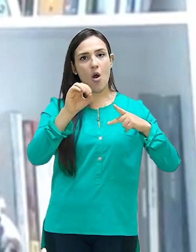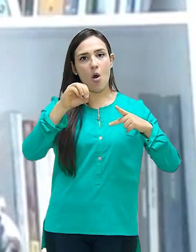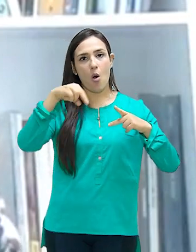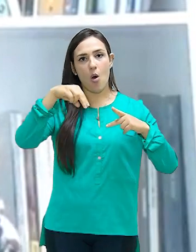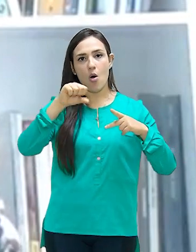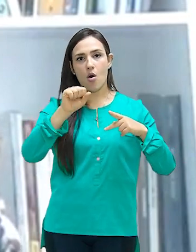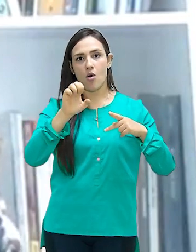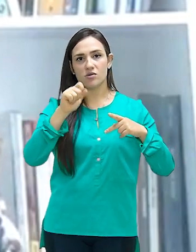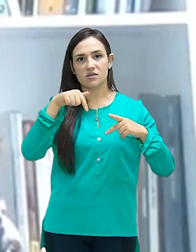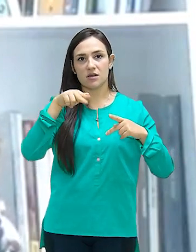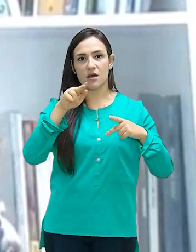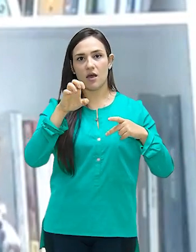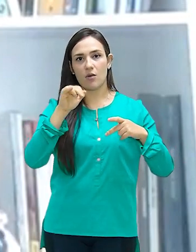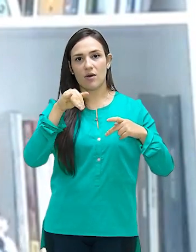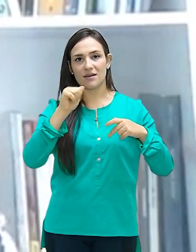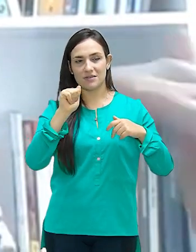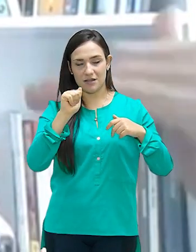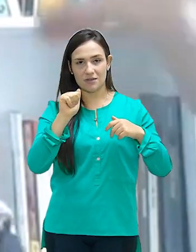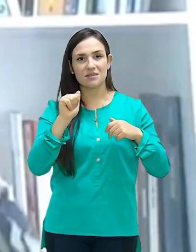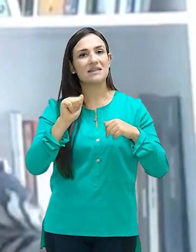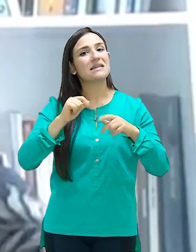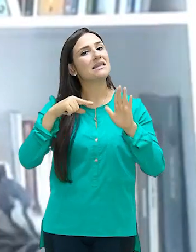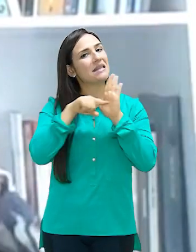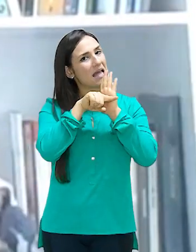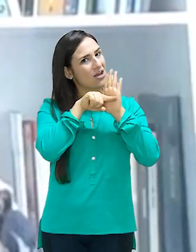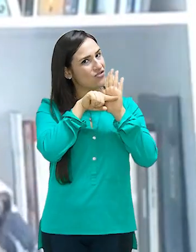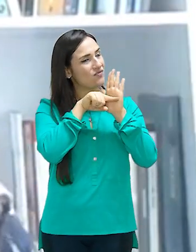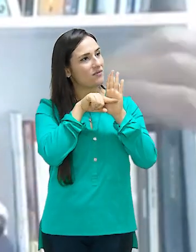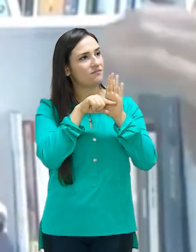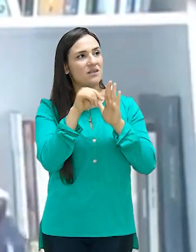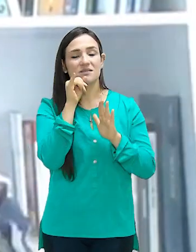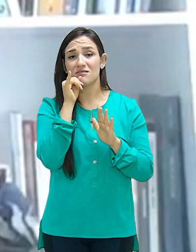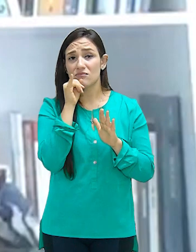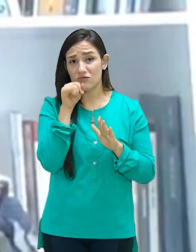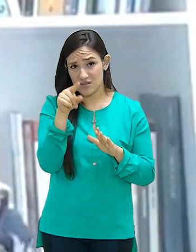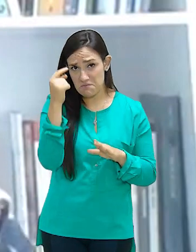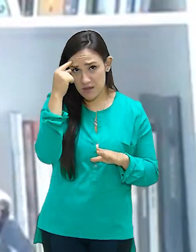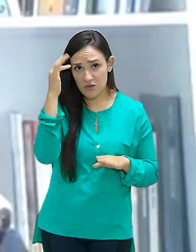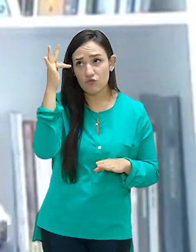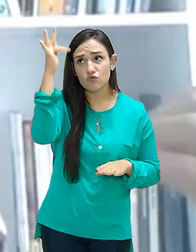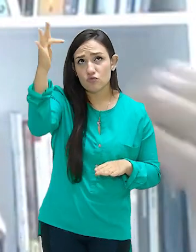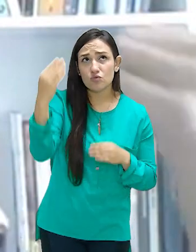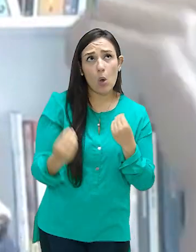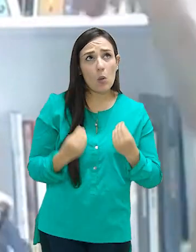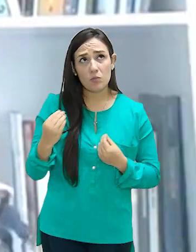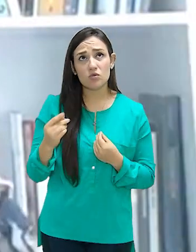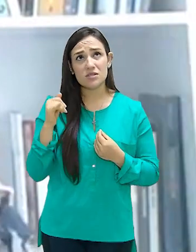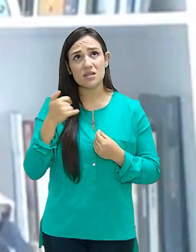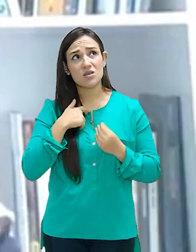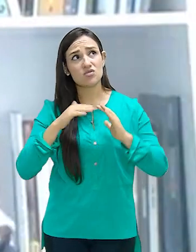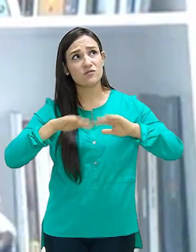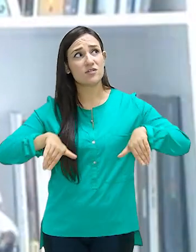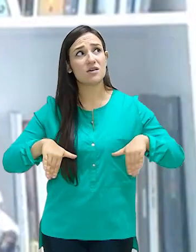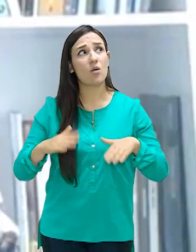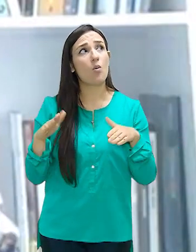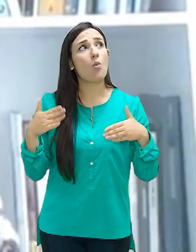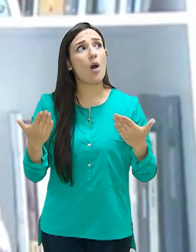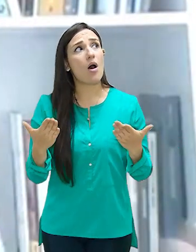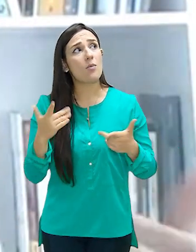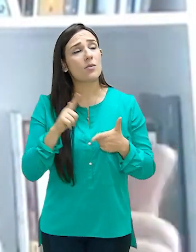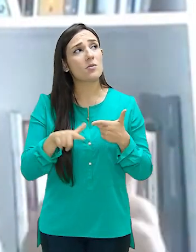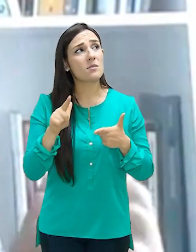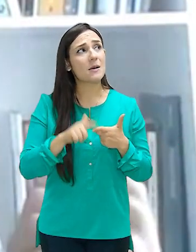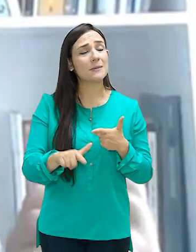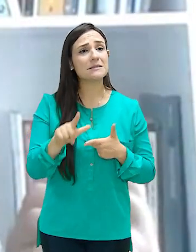né, porque a pessoa ela não reflete sobre, né, o que pode acontecer a partir dessa decisão,